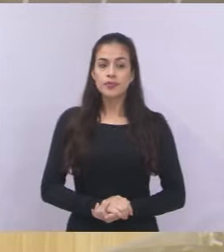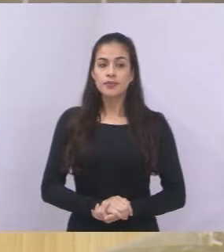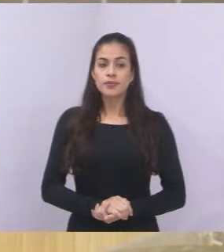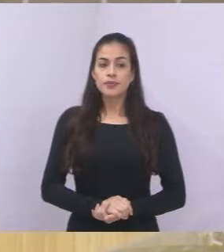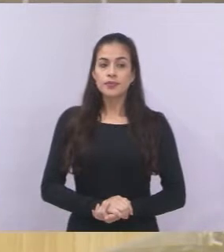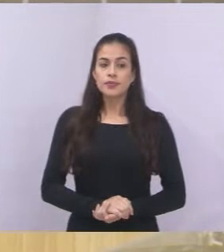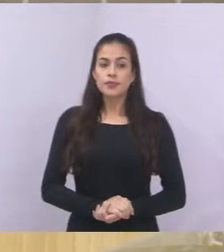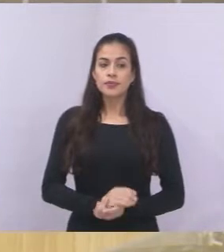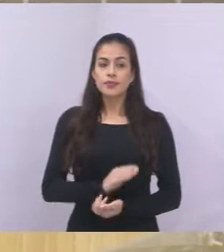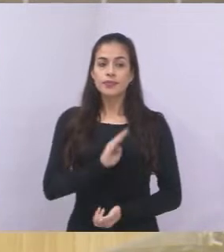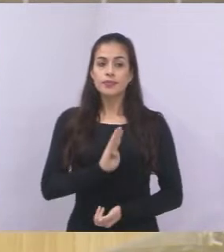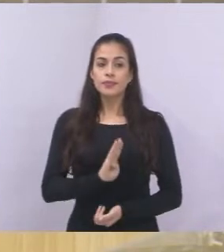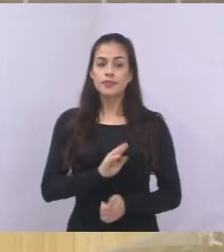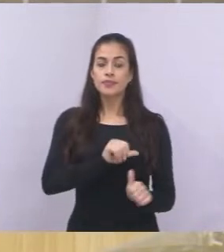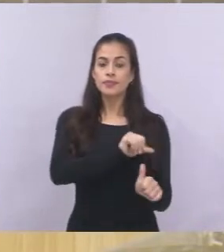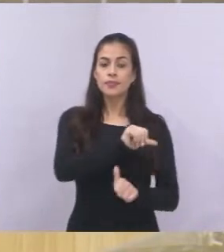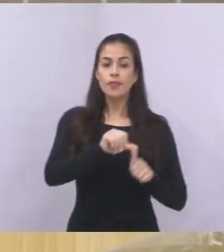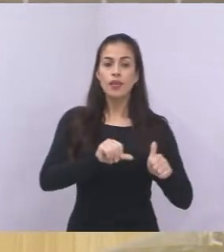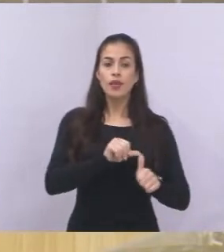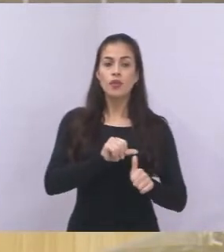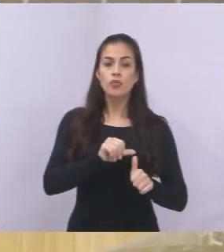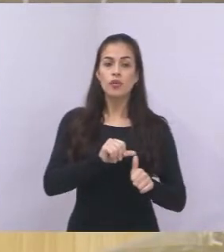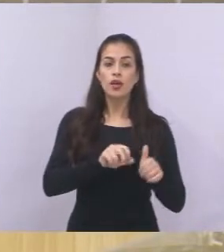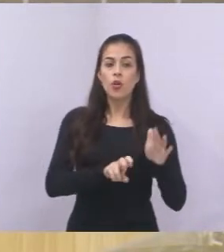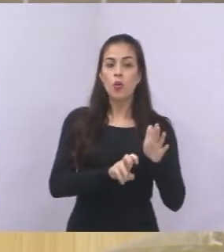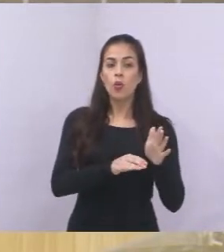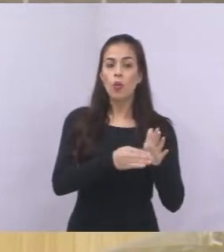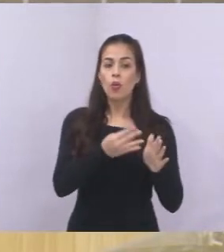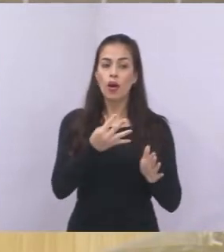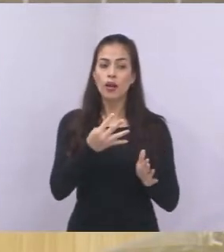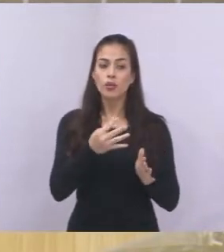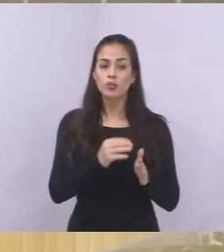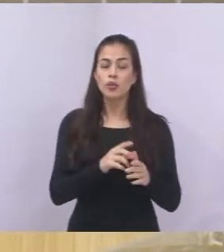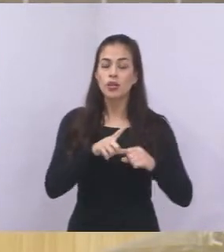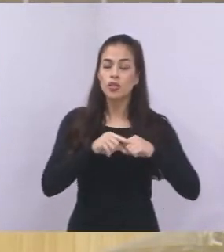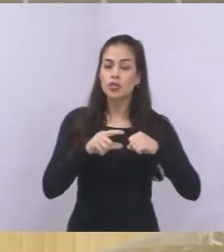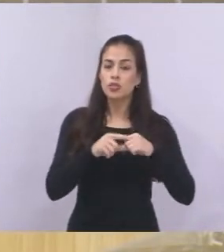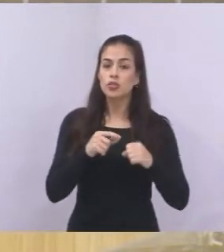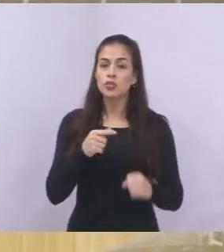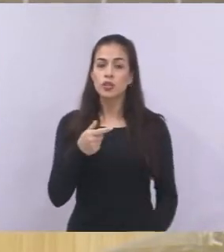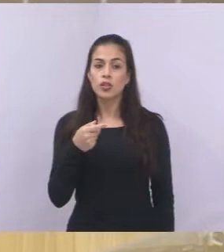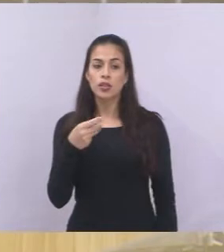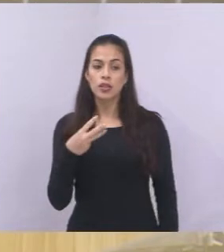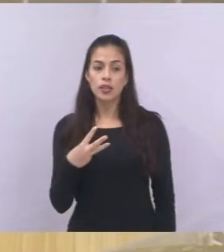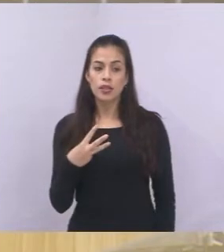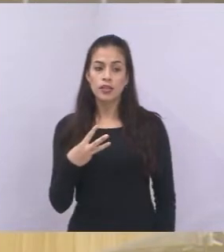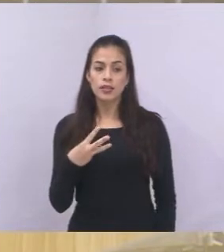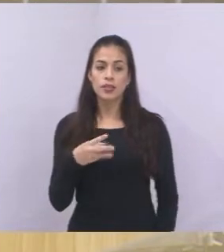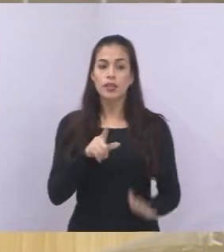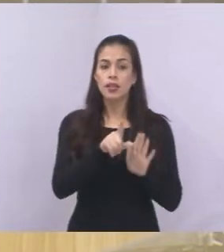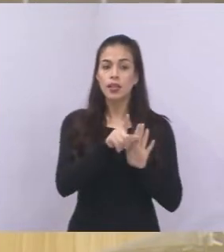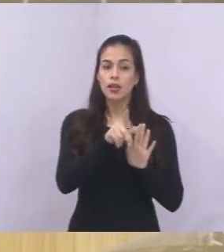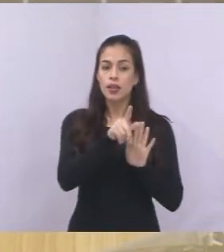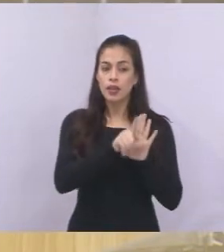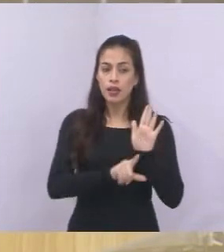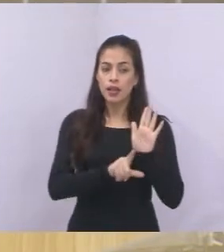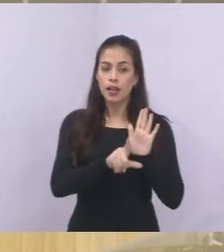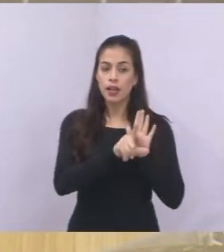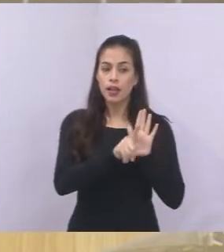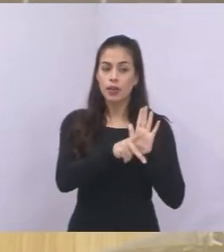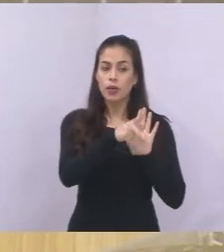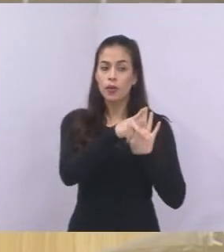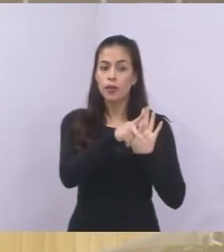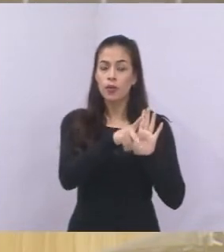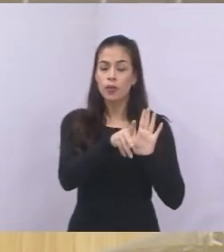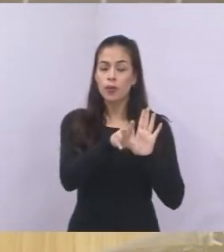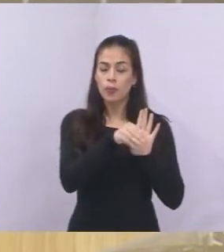D. Altera o inciso 4º, artigo 13 da lei complementar, que passa a constar a seguinte redação.